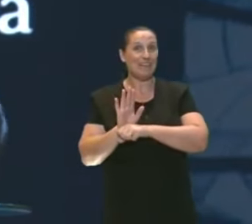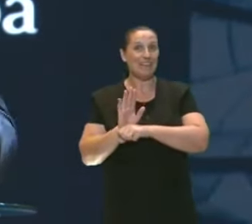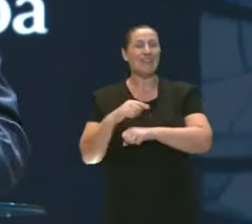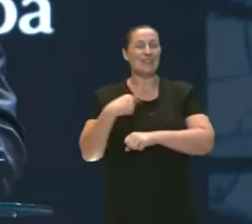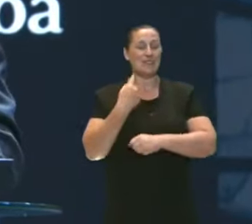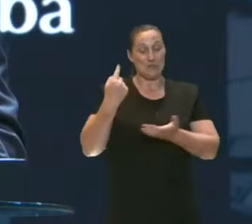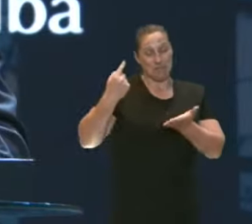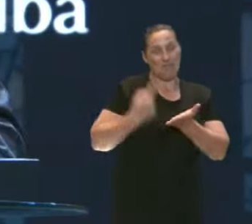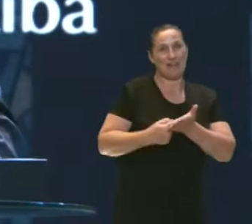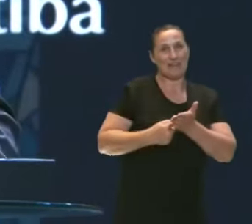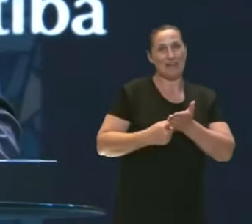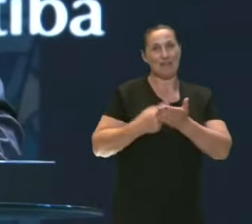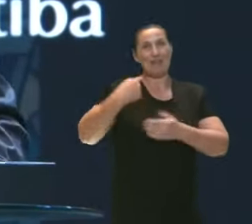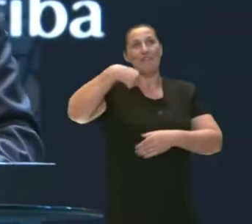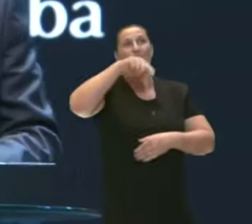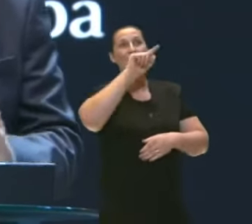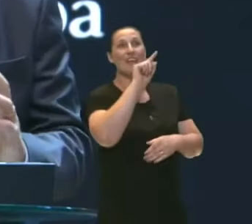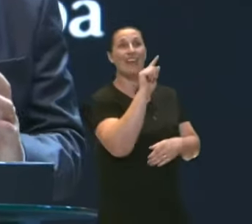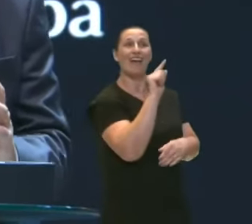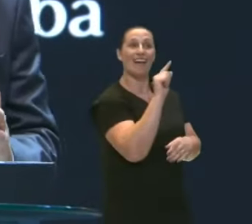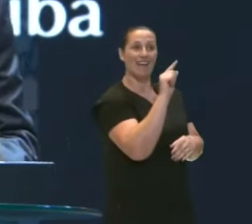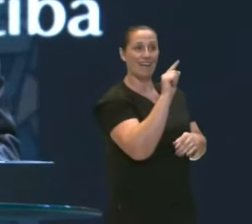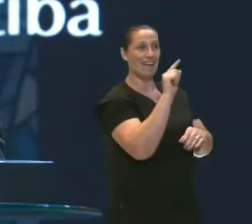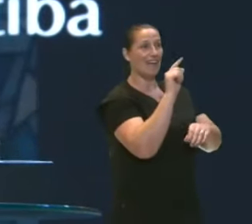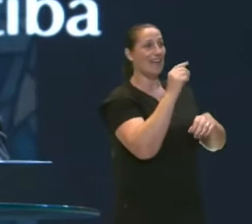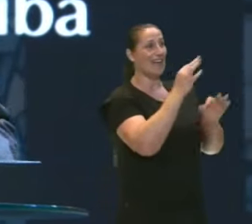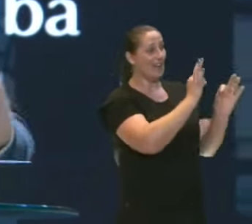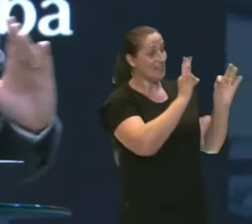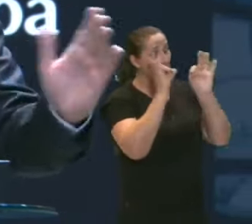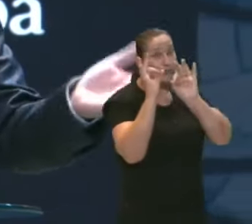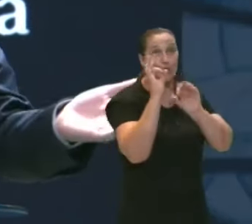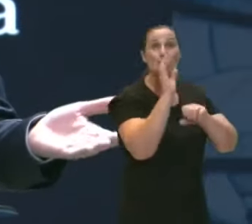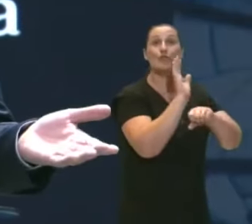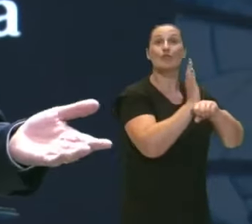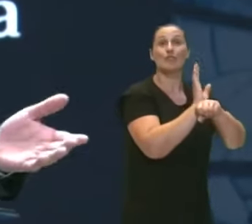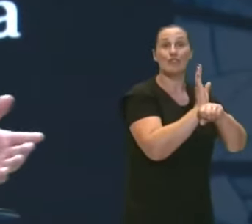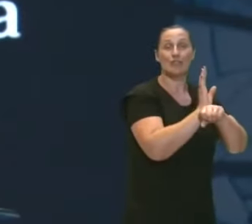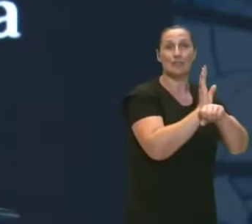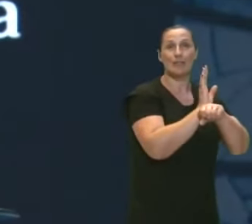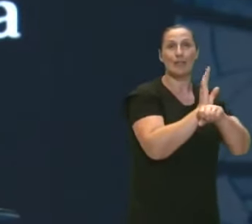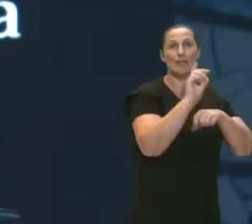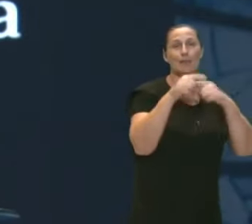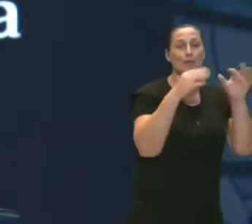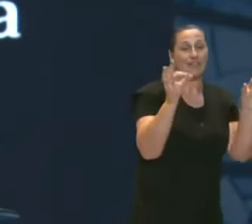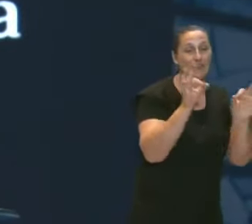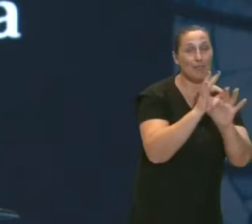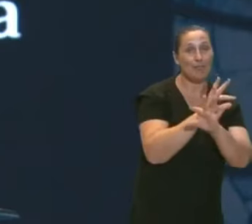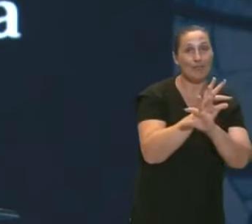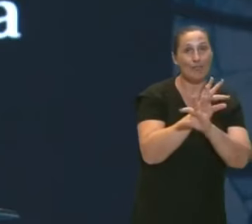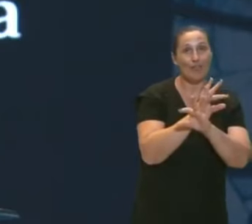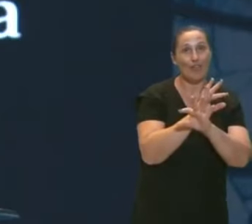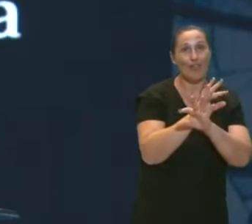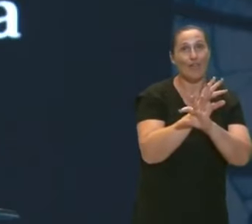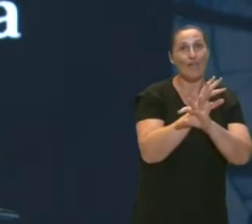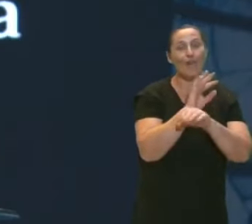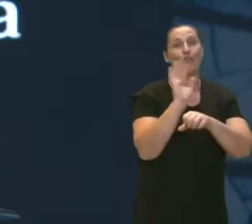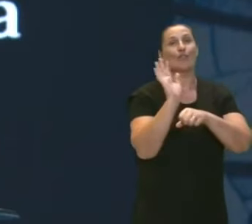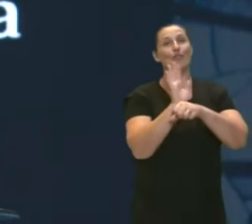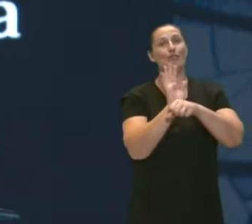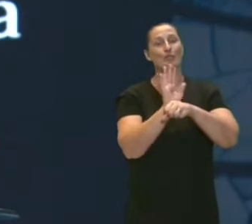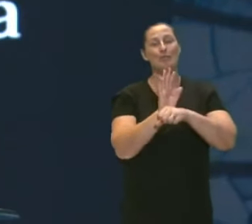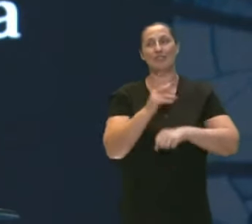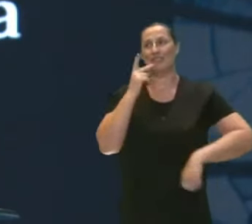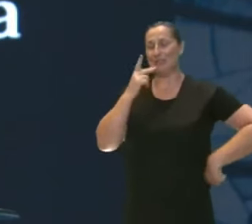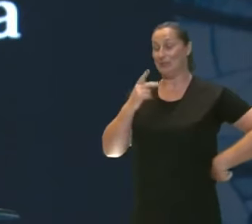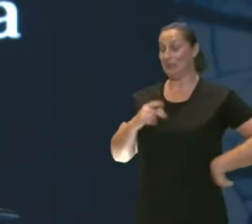gente foi para o filme. Quando saiu do filme, a gente entrou no carro e eu pensei: opa, vai ser bom hoje,